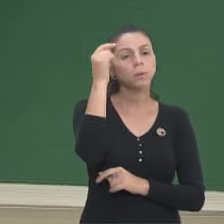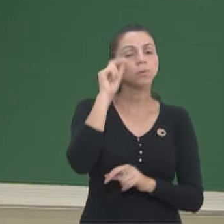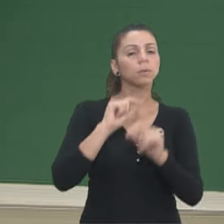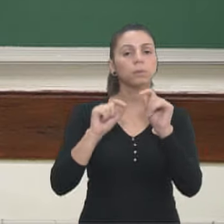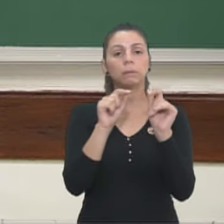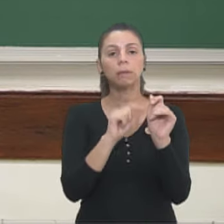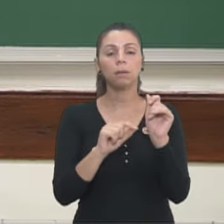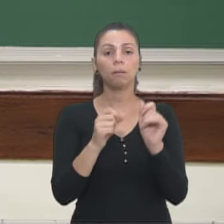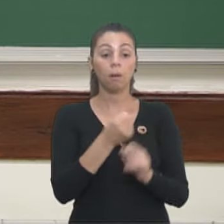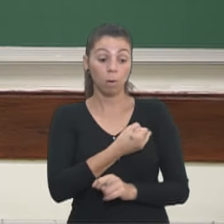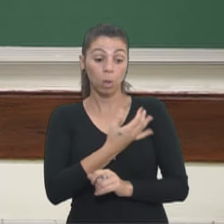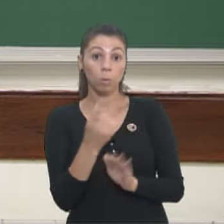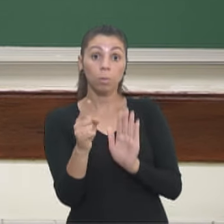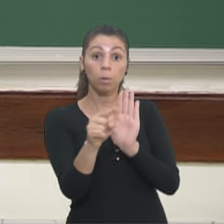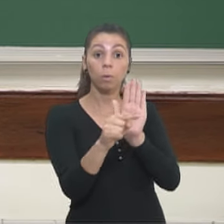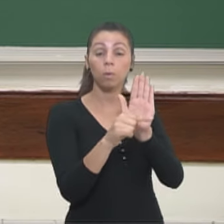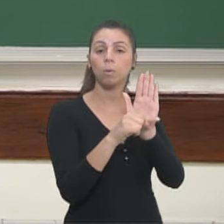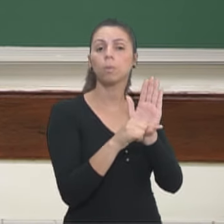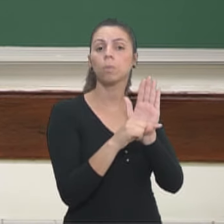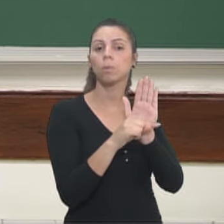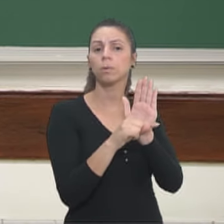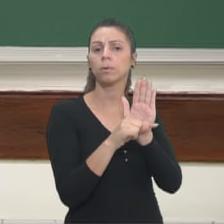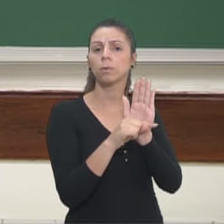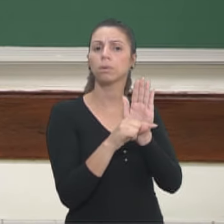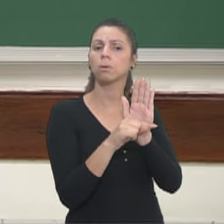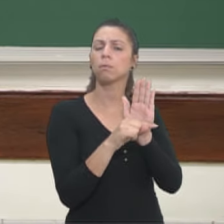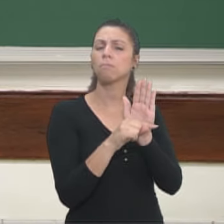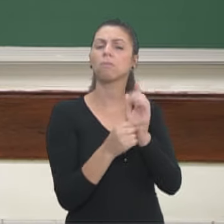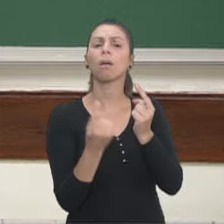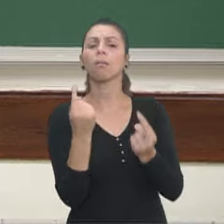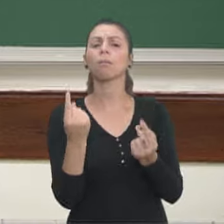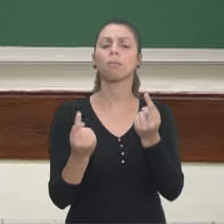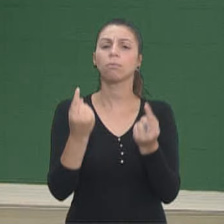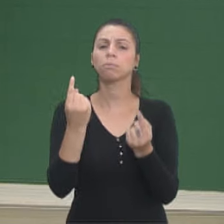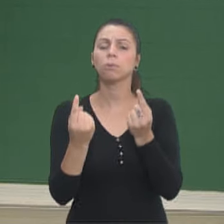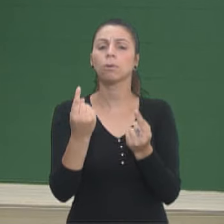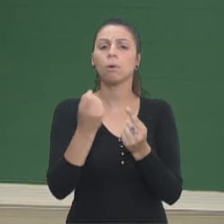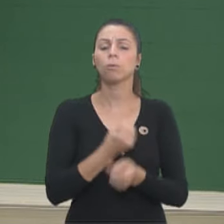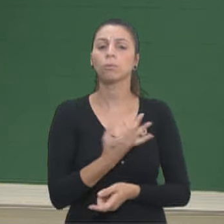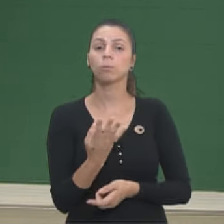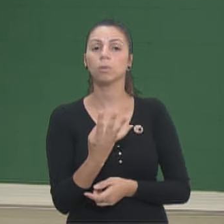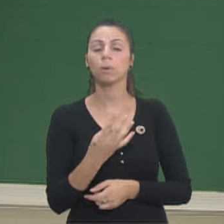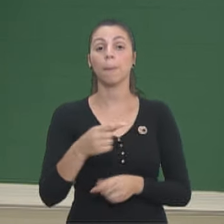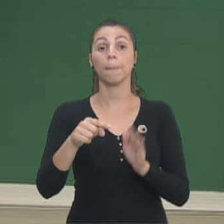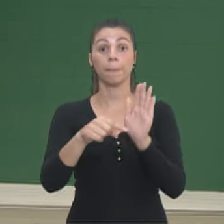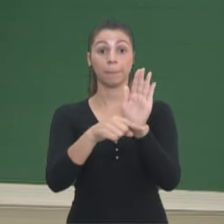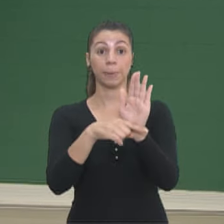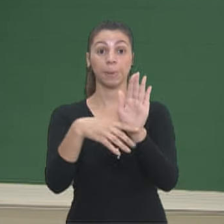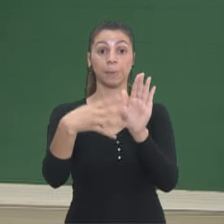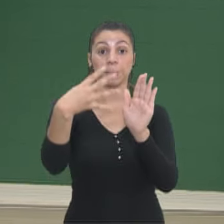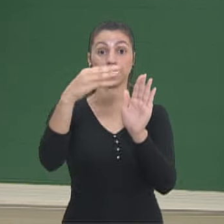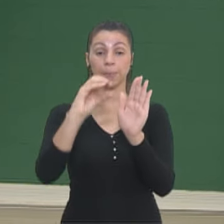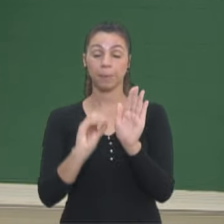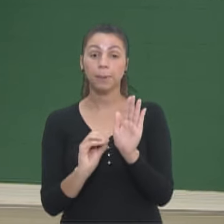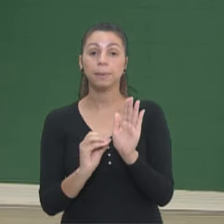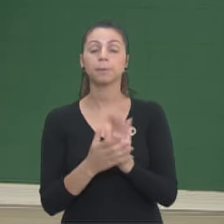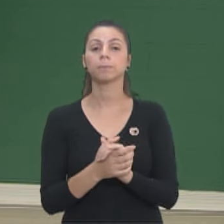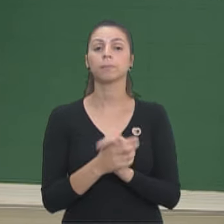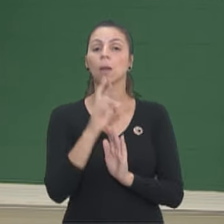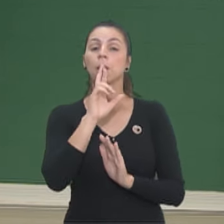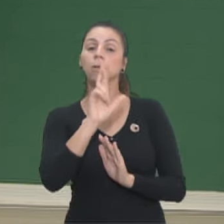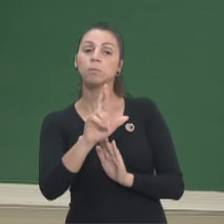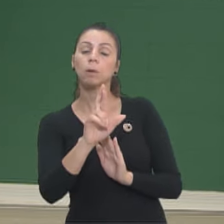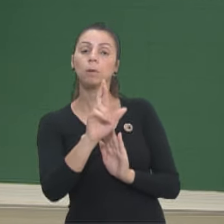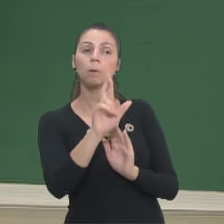né? Mas qual deles que é? Vai ser o menos 40. Resultado de menos 25 e